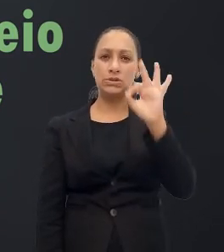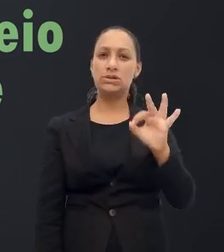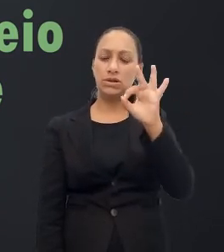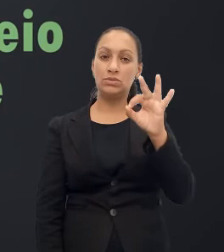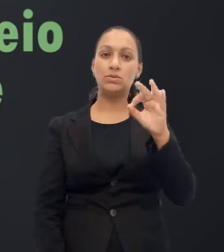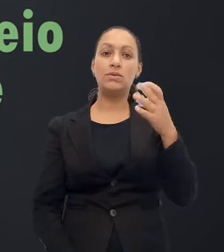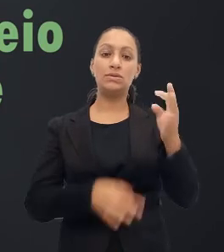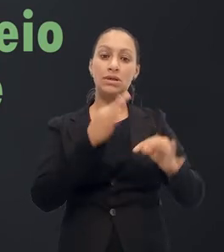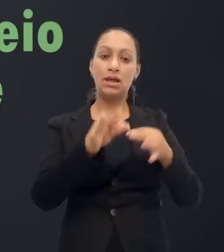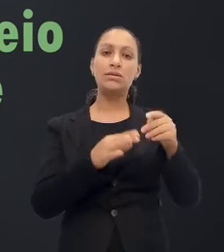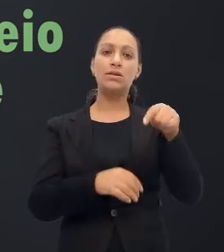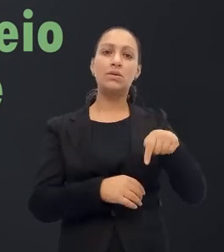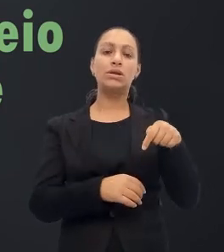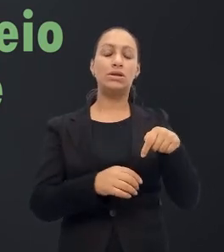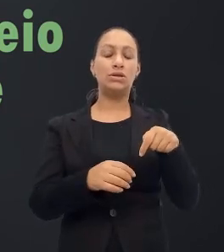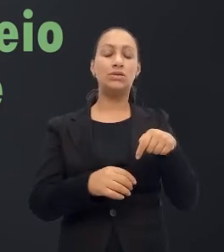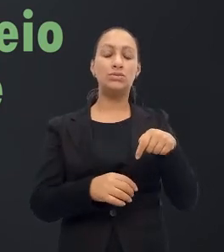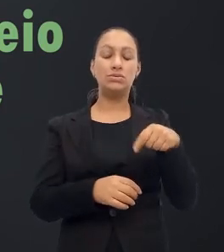nosso estado.